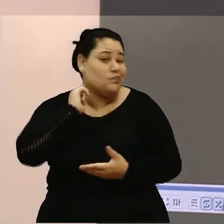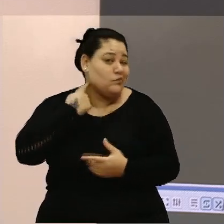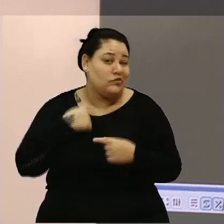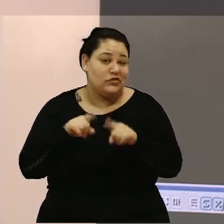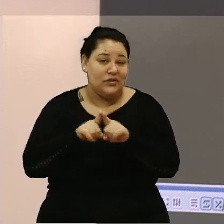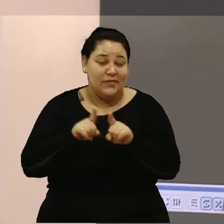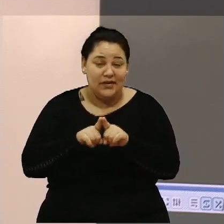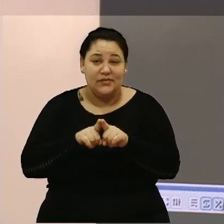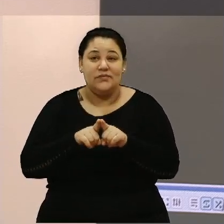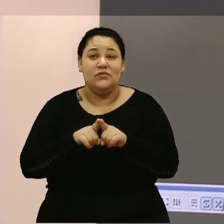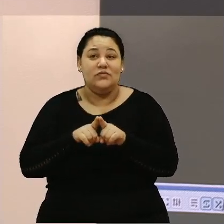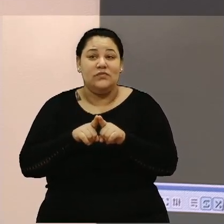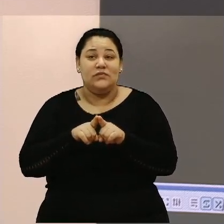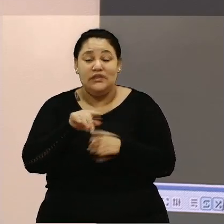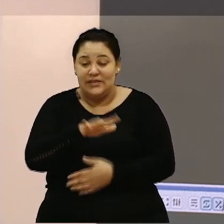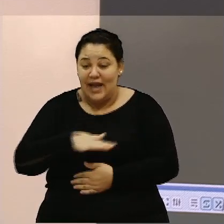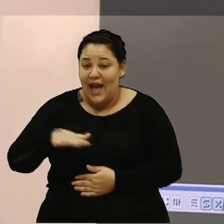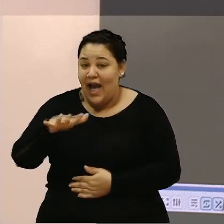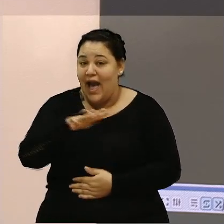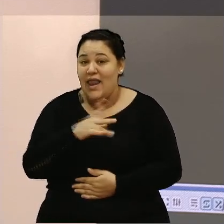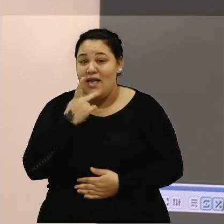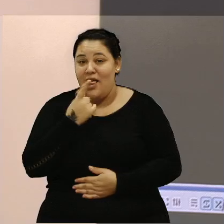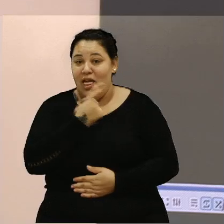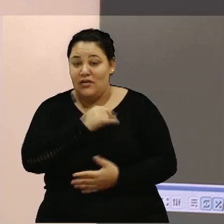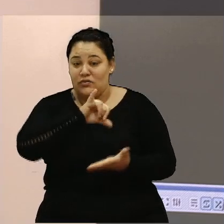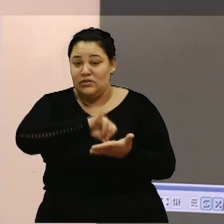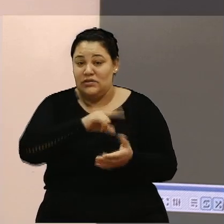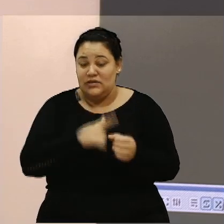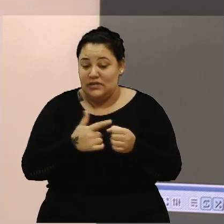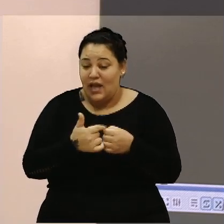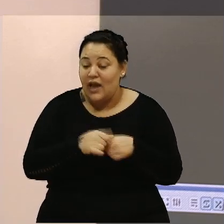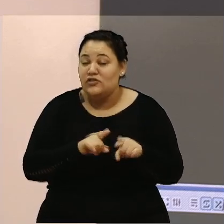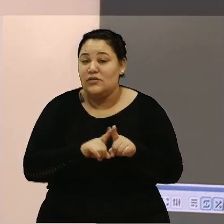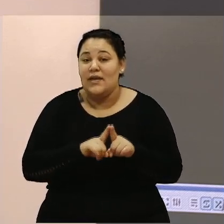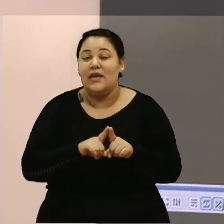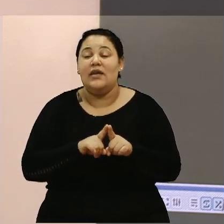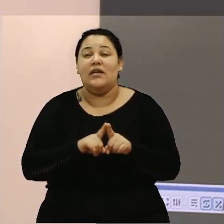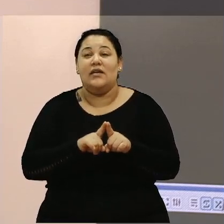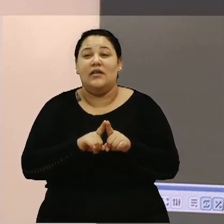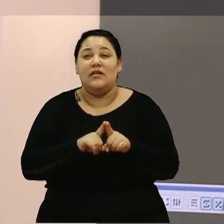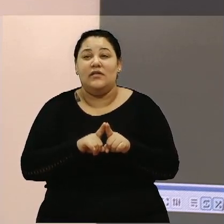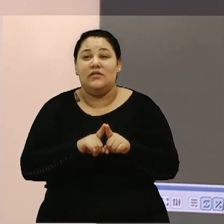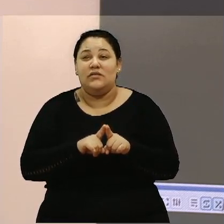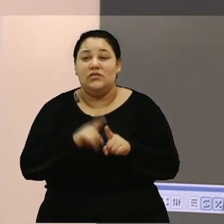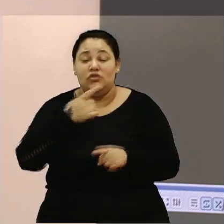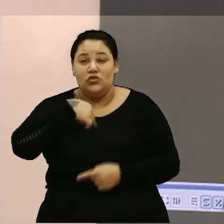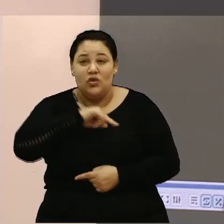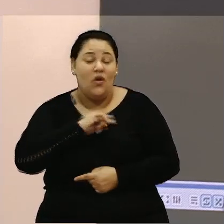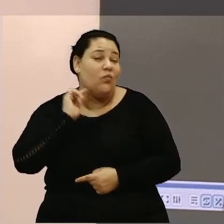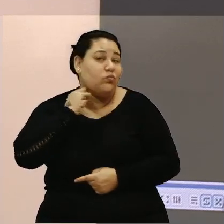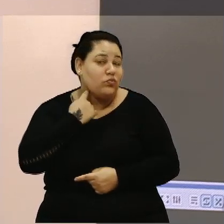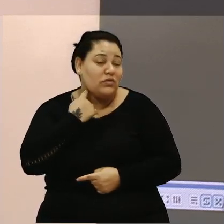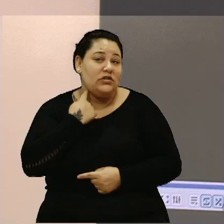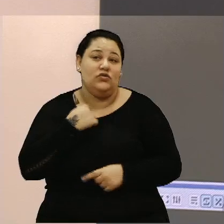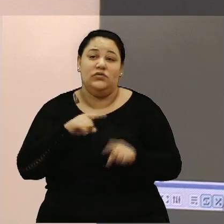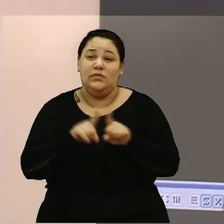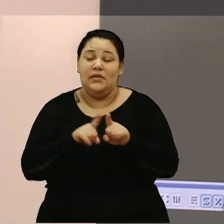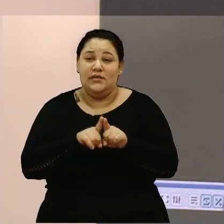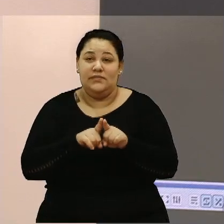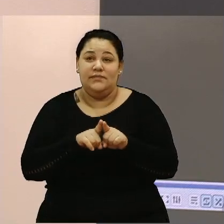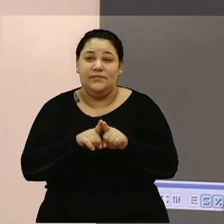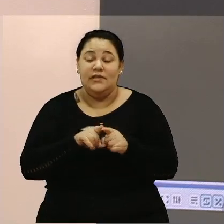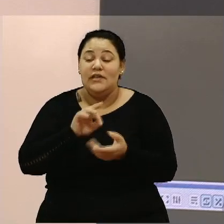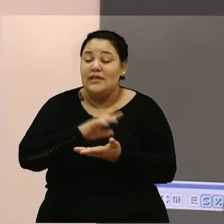dos containers, da área containerizada no centro da cidade e também dos nossos lixões aí, que em